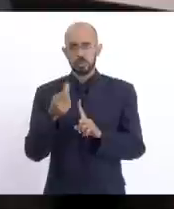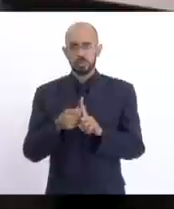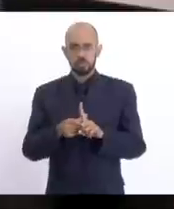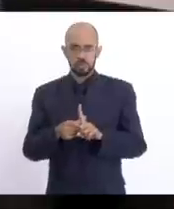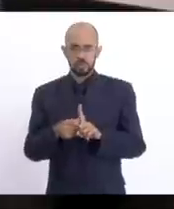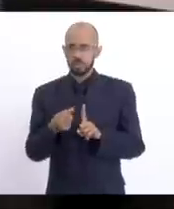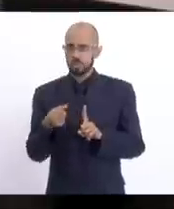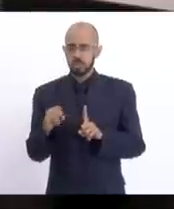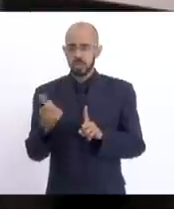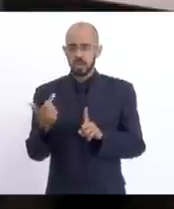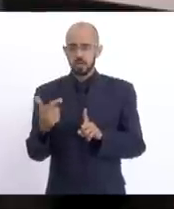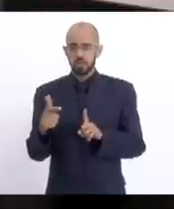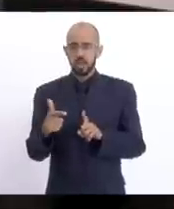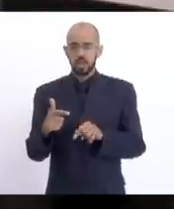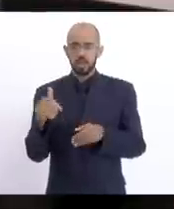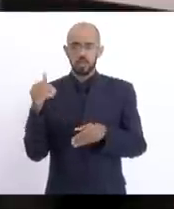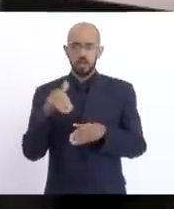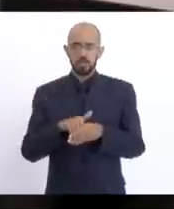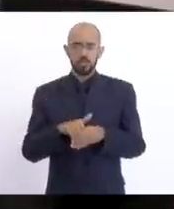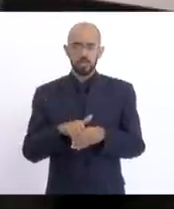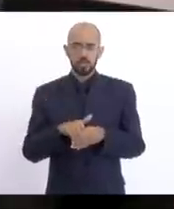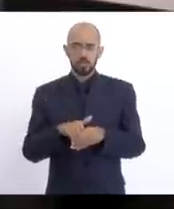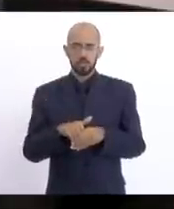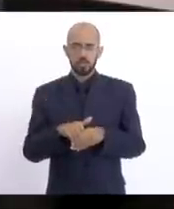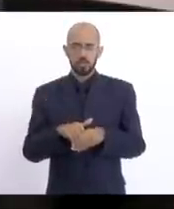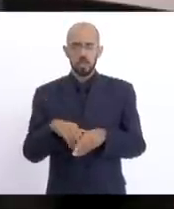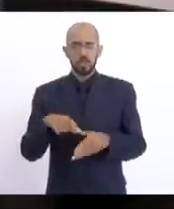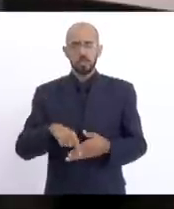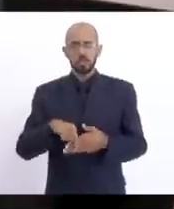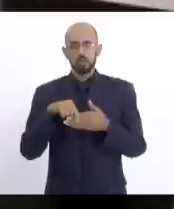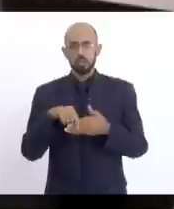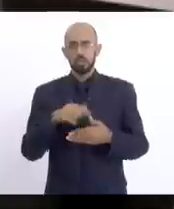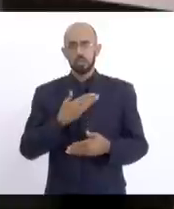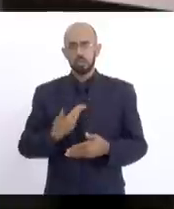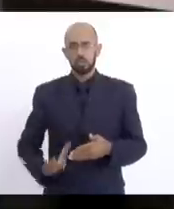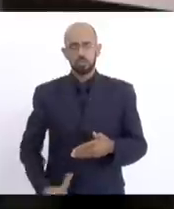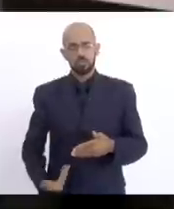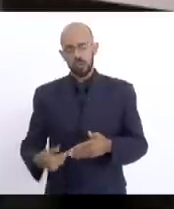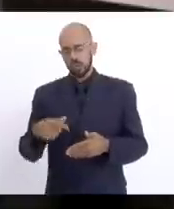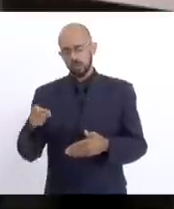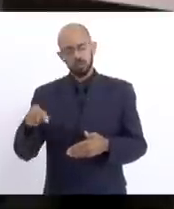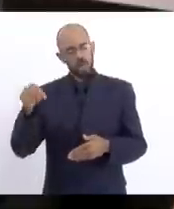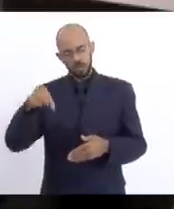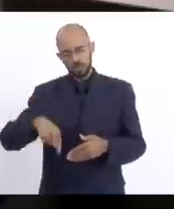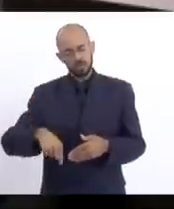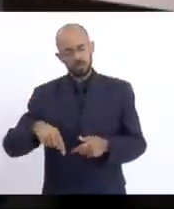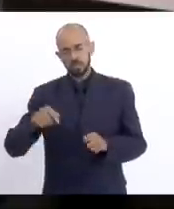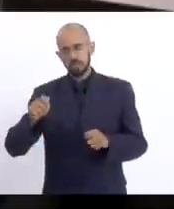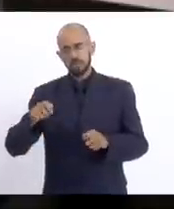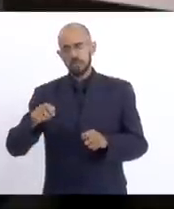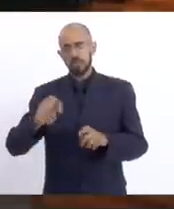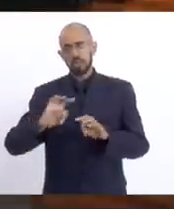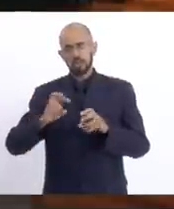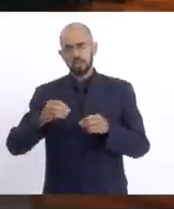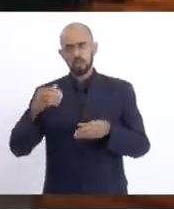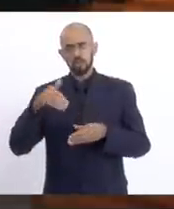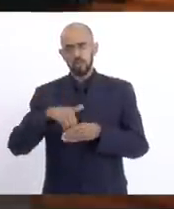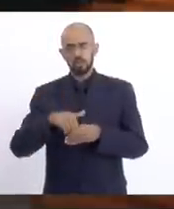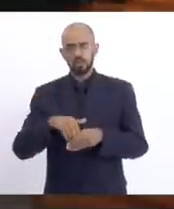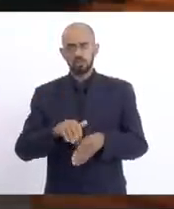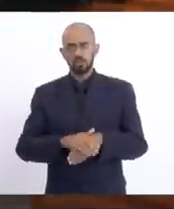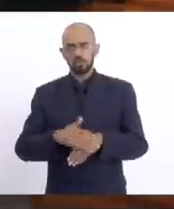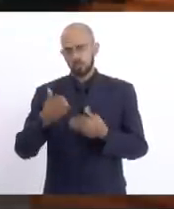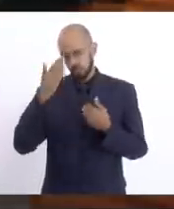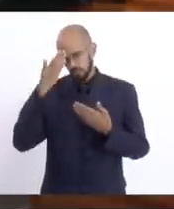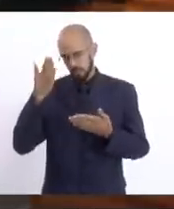consenso, coloca para votar. O líder do governo está aqui, não, bota a tropa para votar. Deputado Rosenberg.